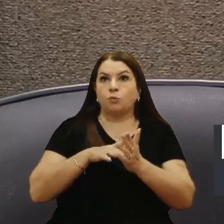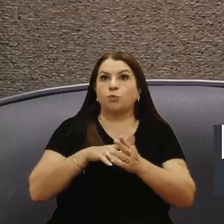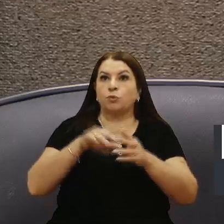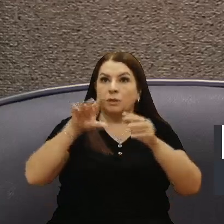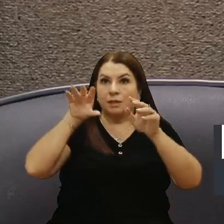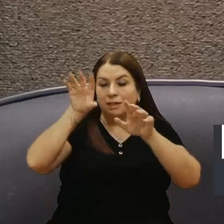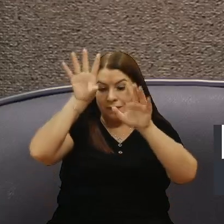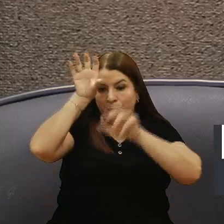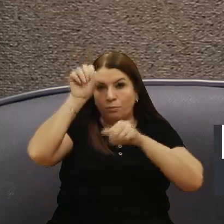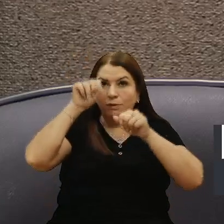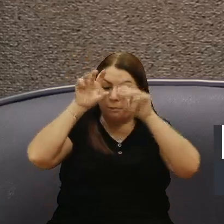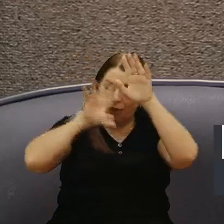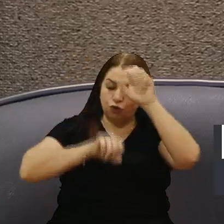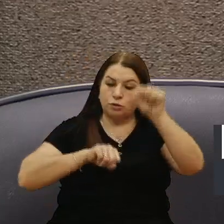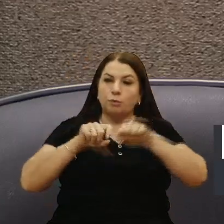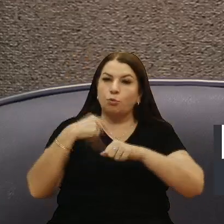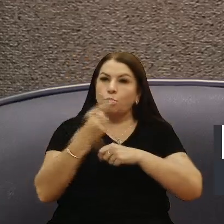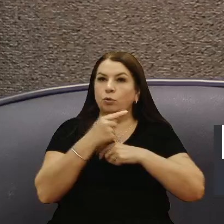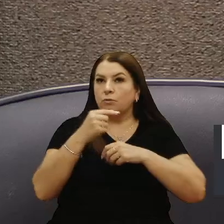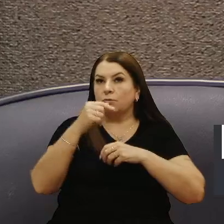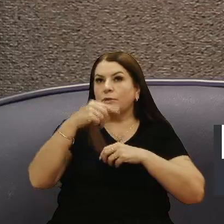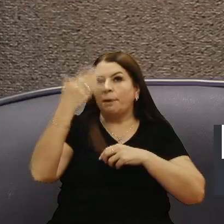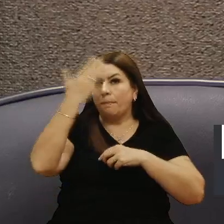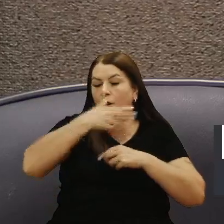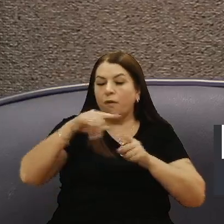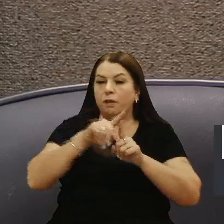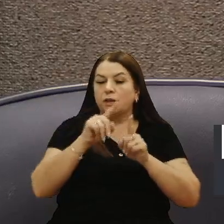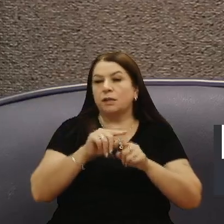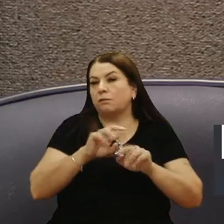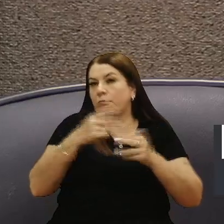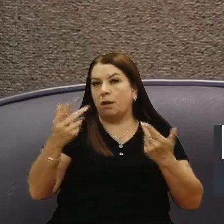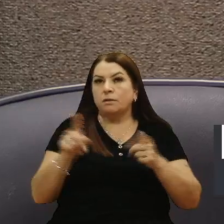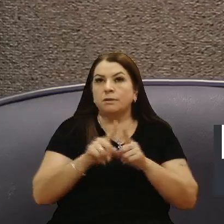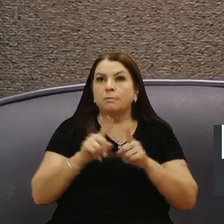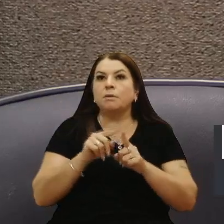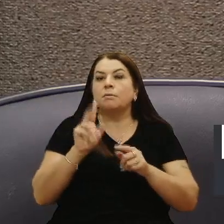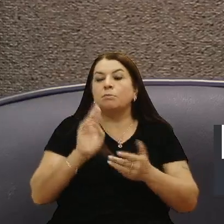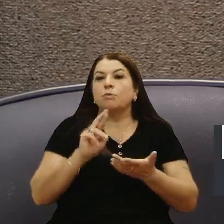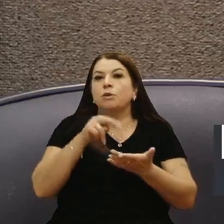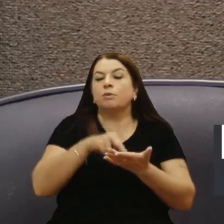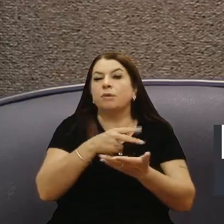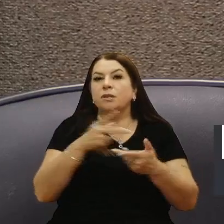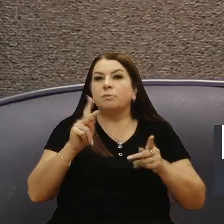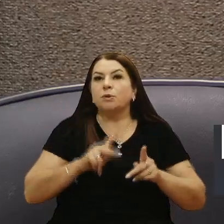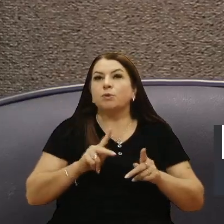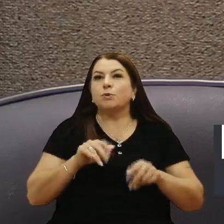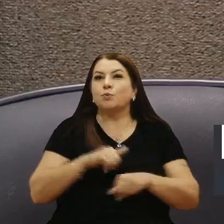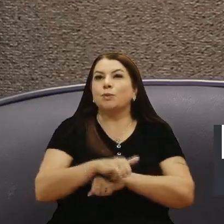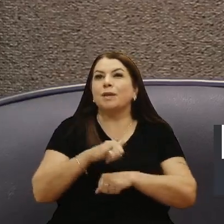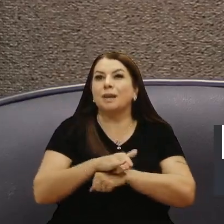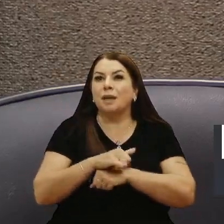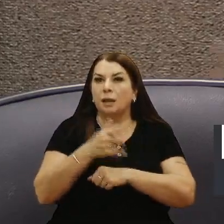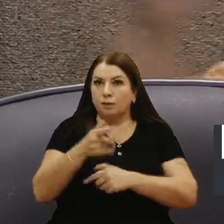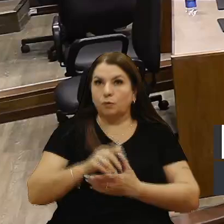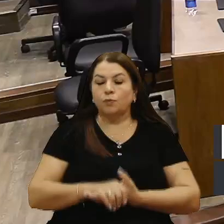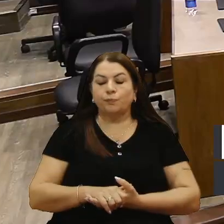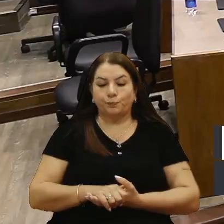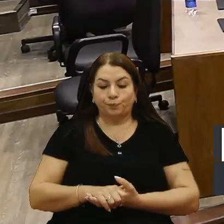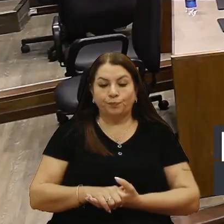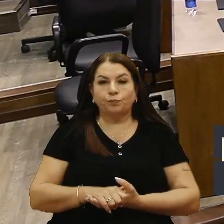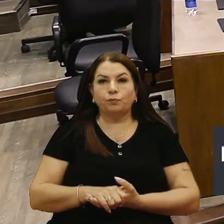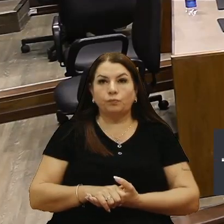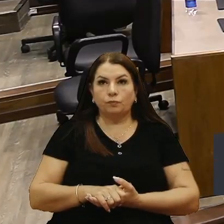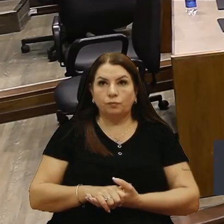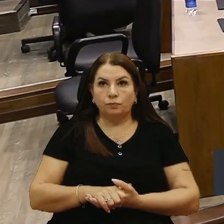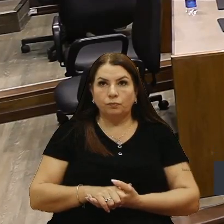isso daí tem que verificar realmente a fundo e não deixar que isso aconteça, porque realmente as pessoas estão sendo enganadas lá na ponta. A gente